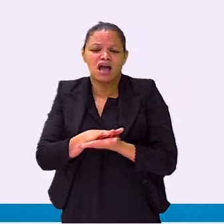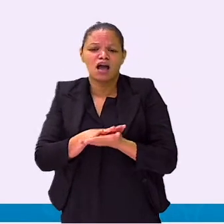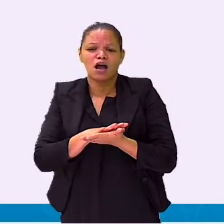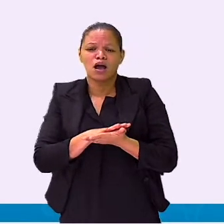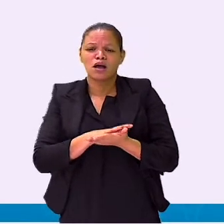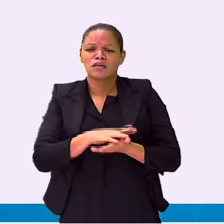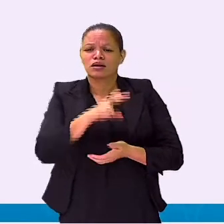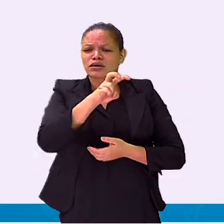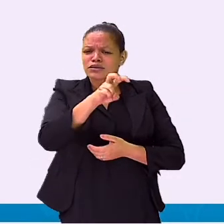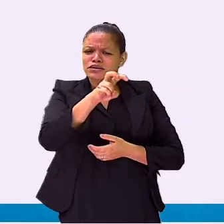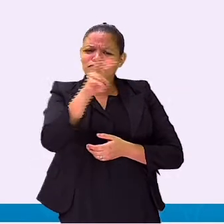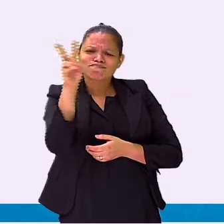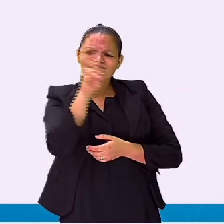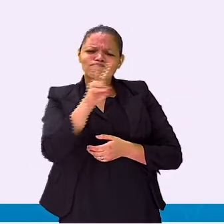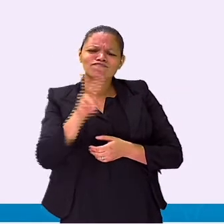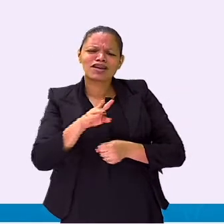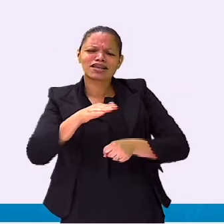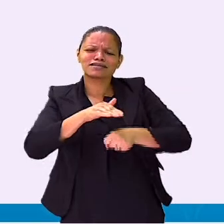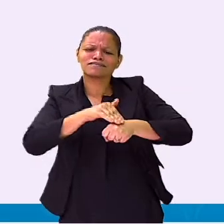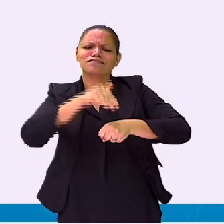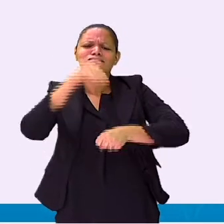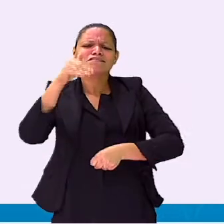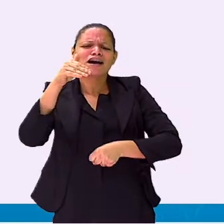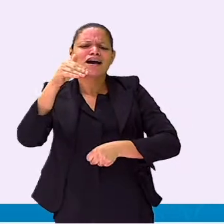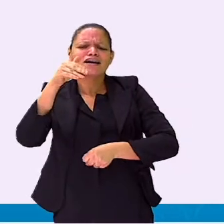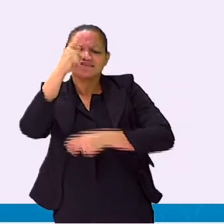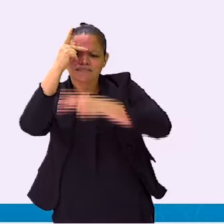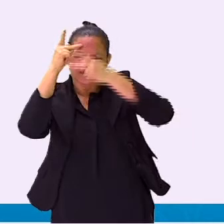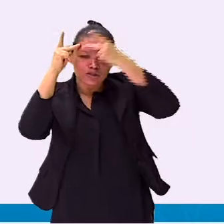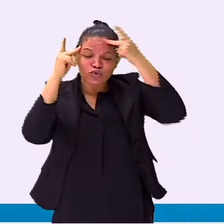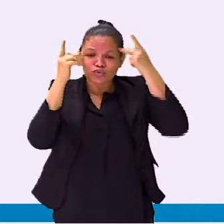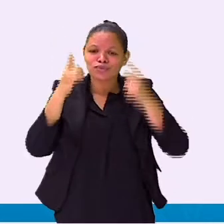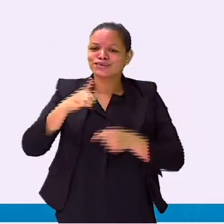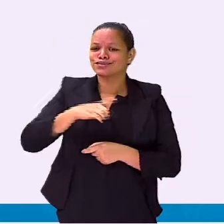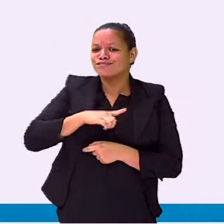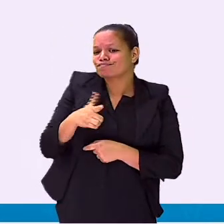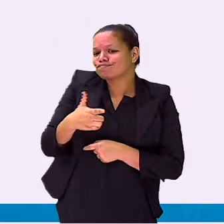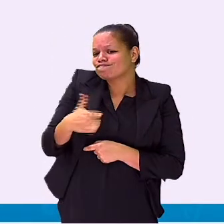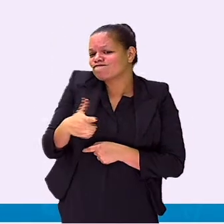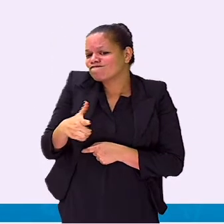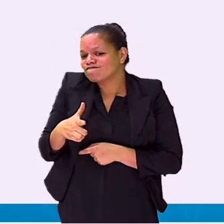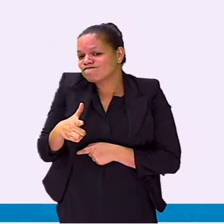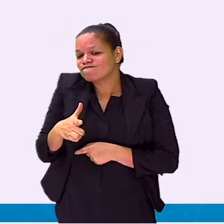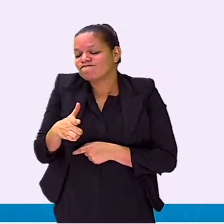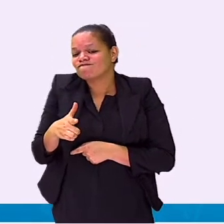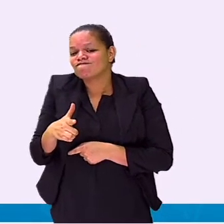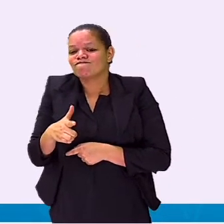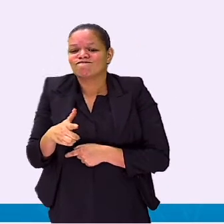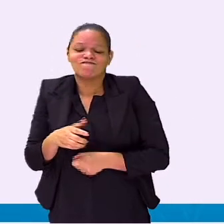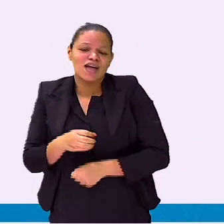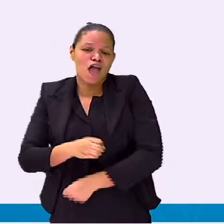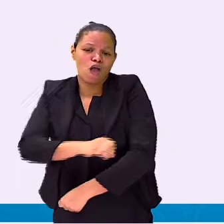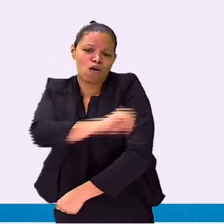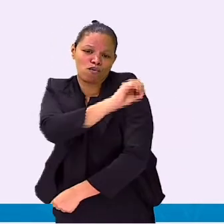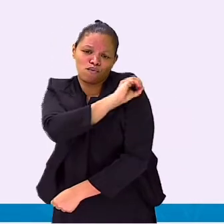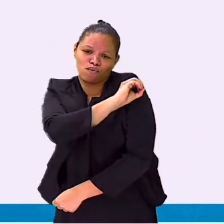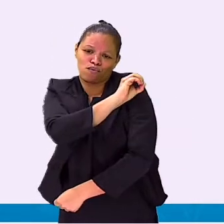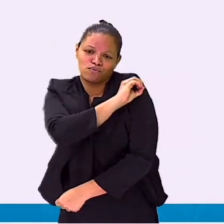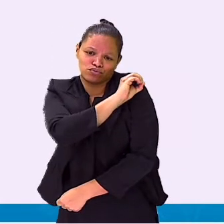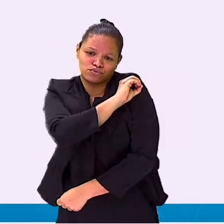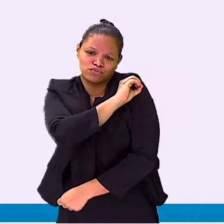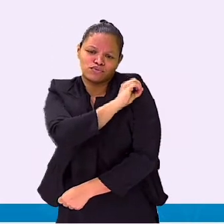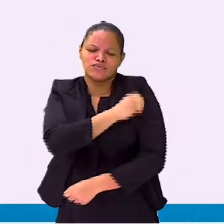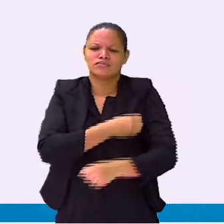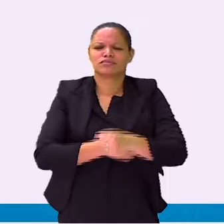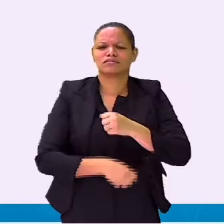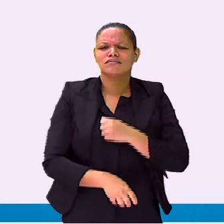a renda de quem não tem instrução, R$ 886. Se por um lado,